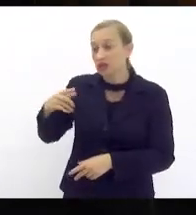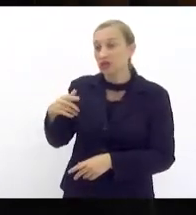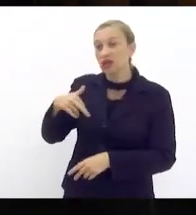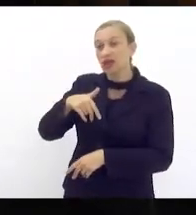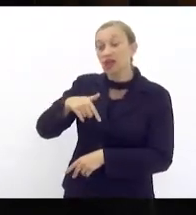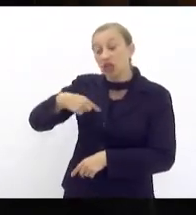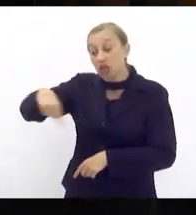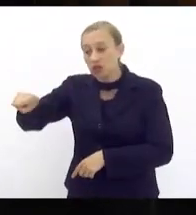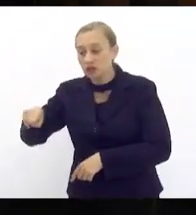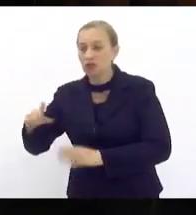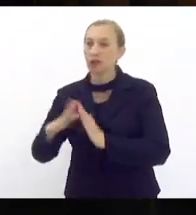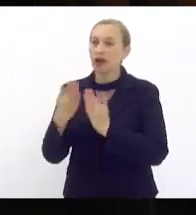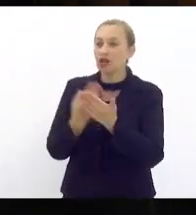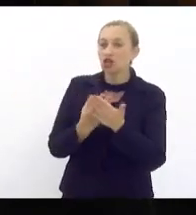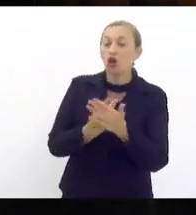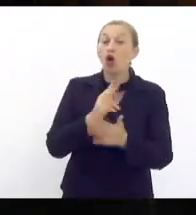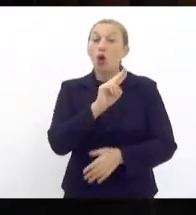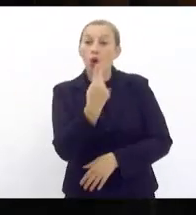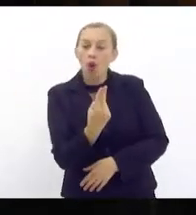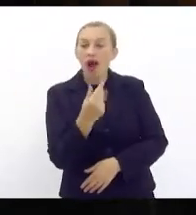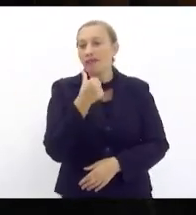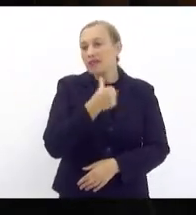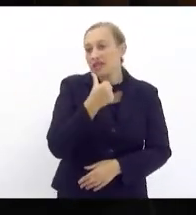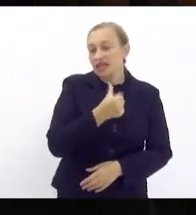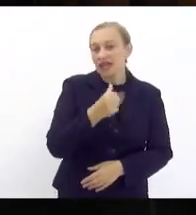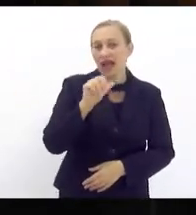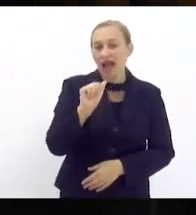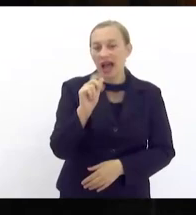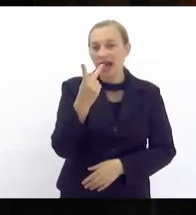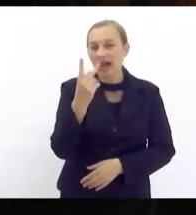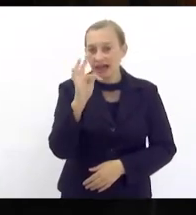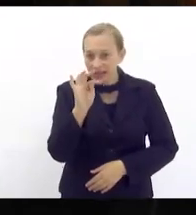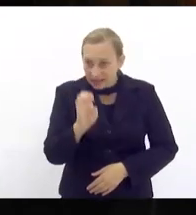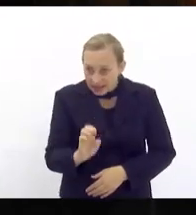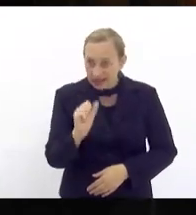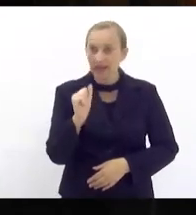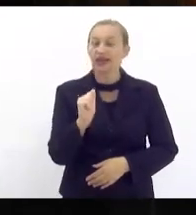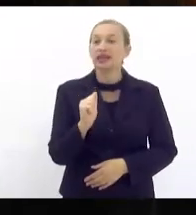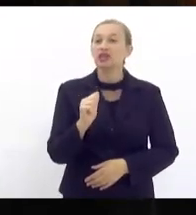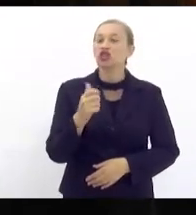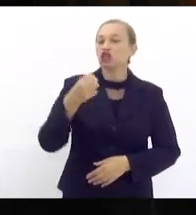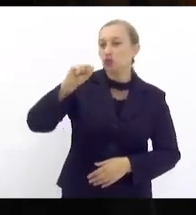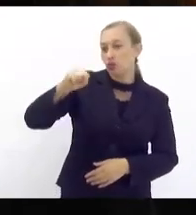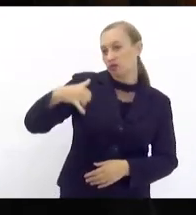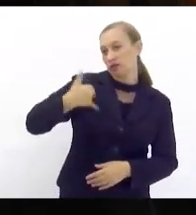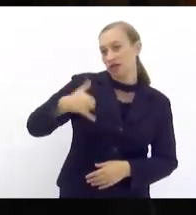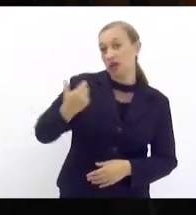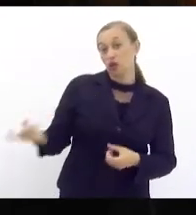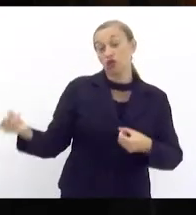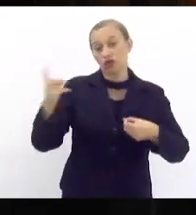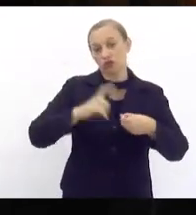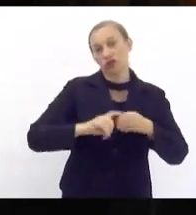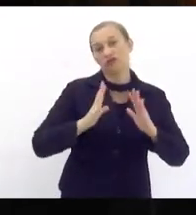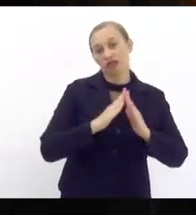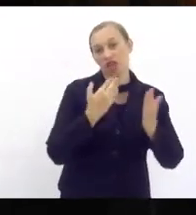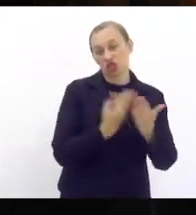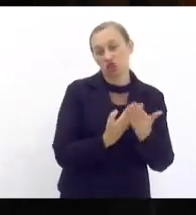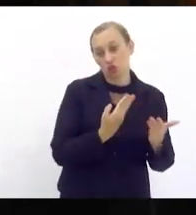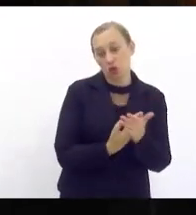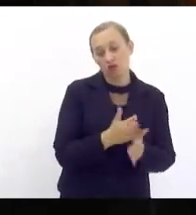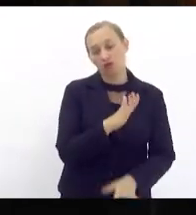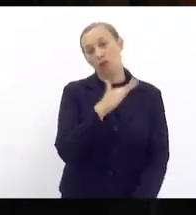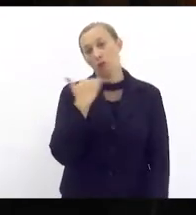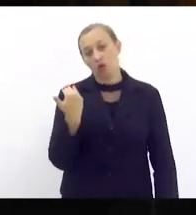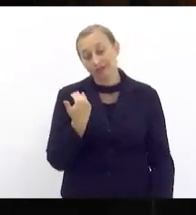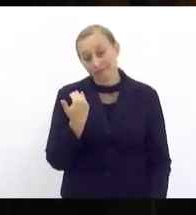ou como aconteceu com a menina Agatha Félix de 8 anos quando voltava da escola e foi